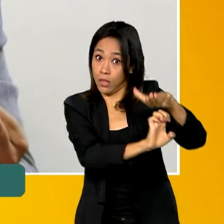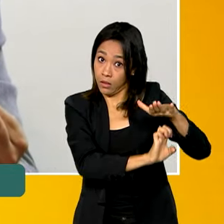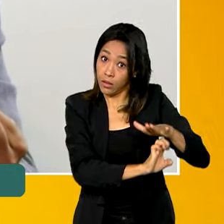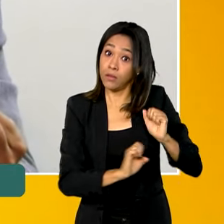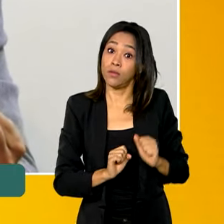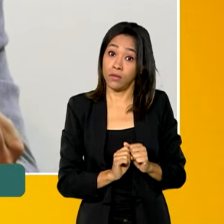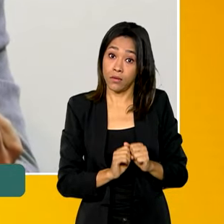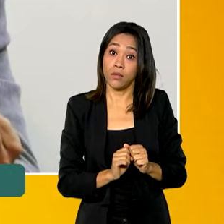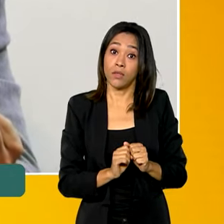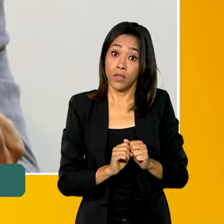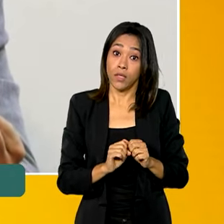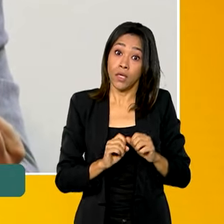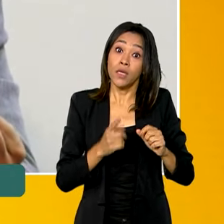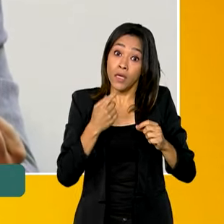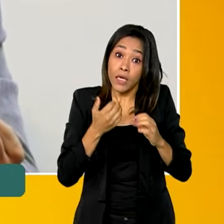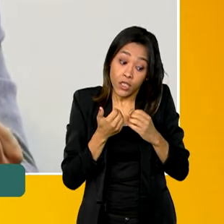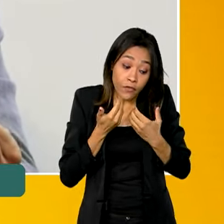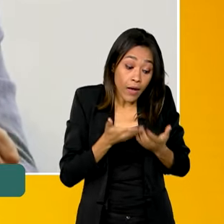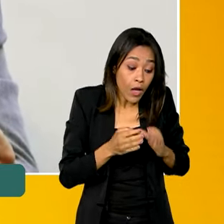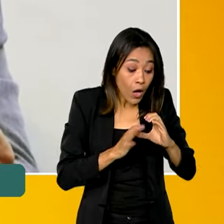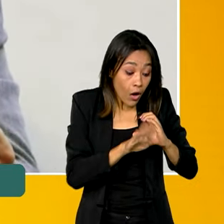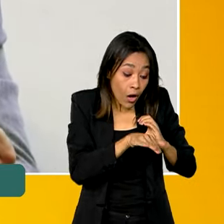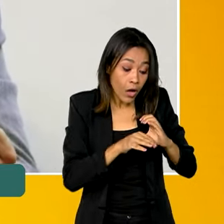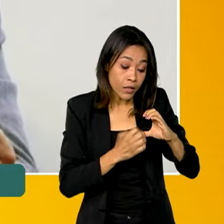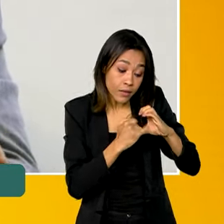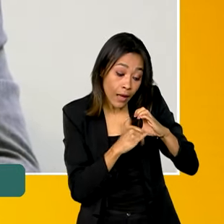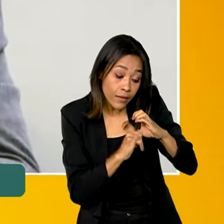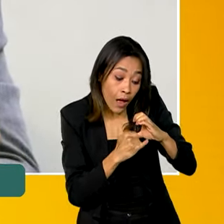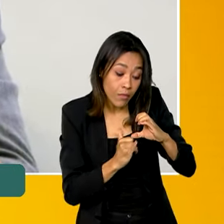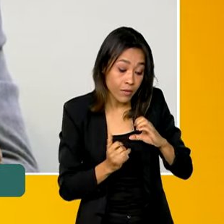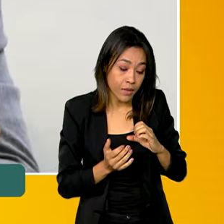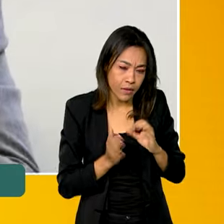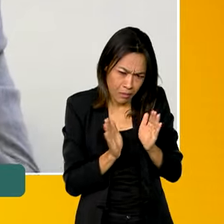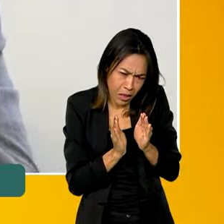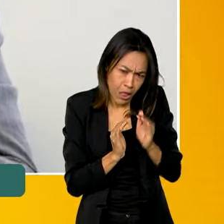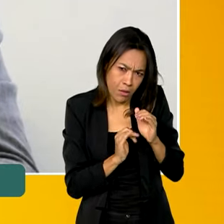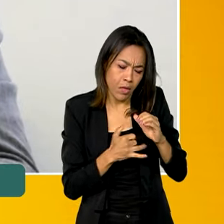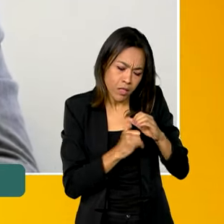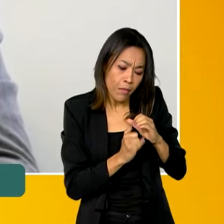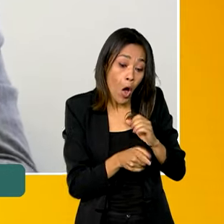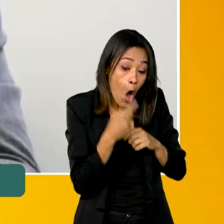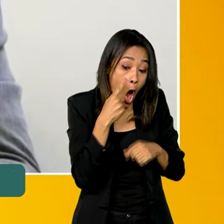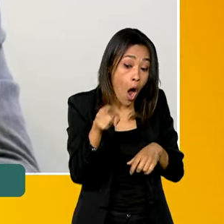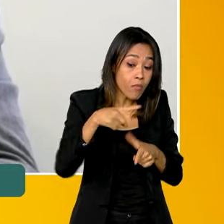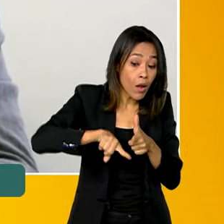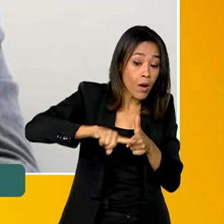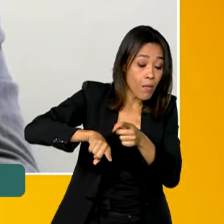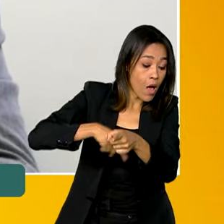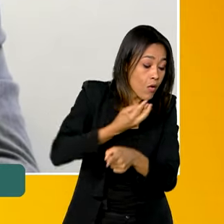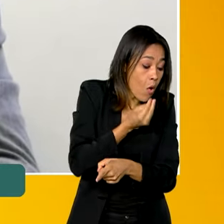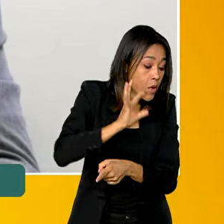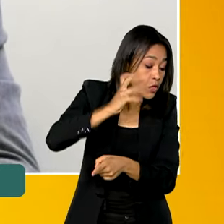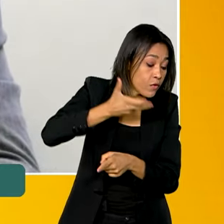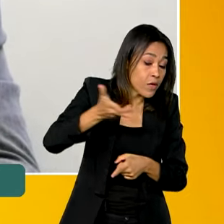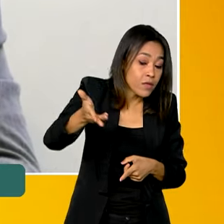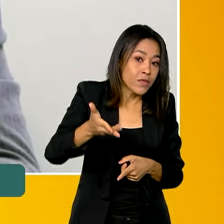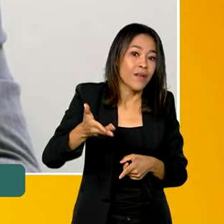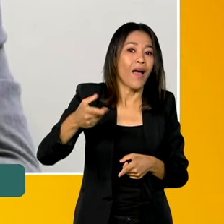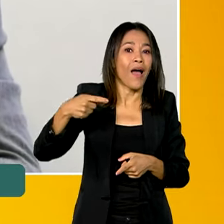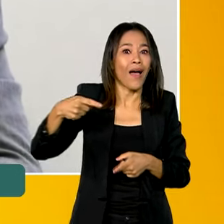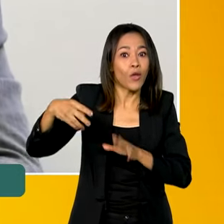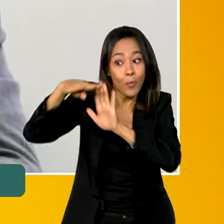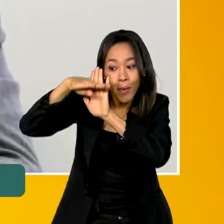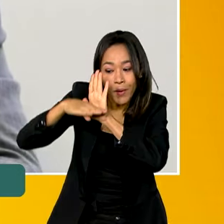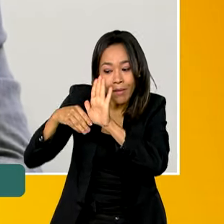fomenta que startups deem soluções para esses desafios e o conecta faz Exatamente esse processo o